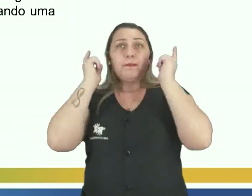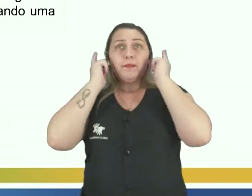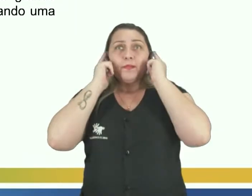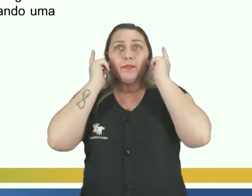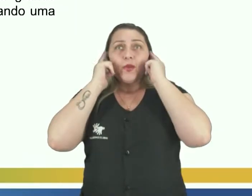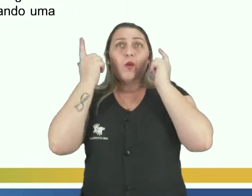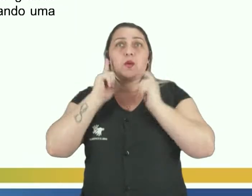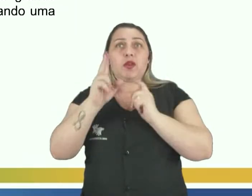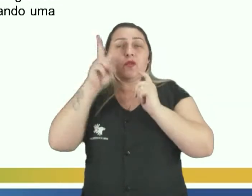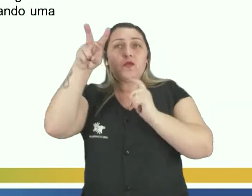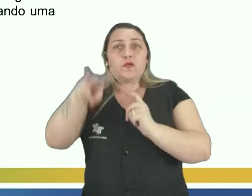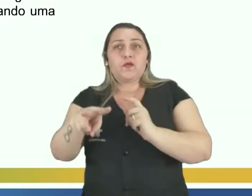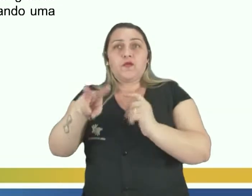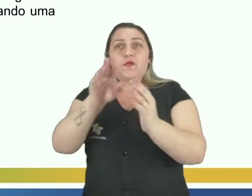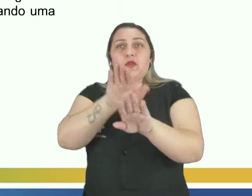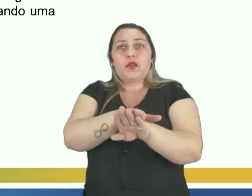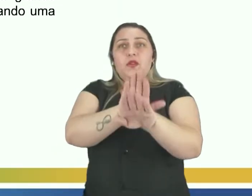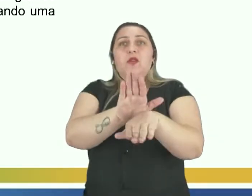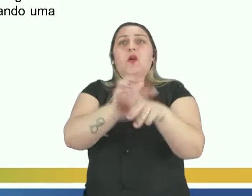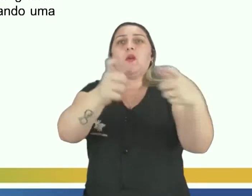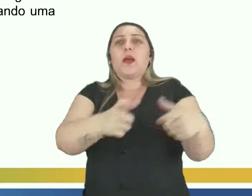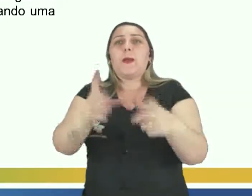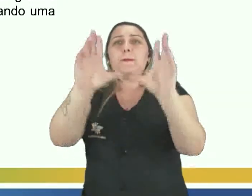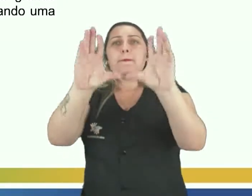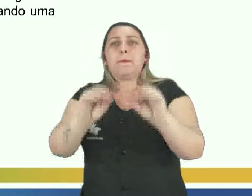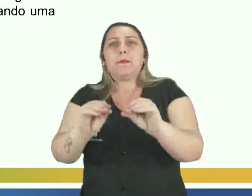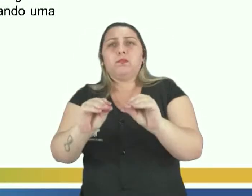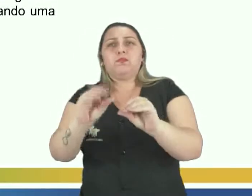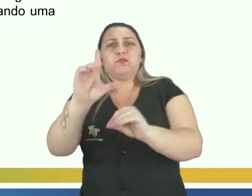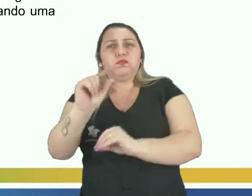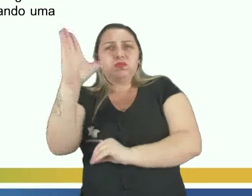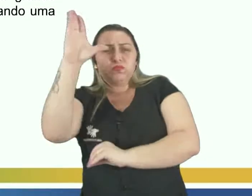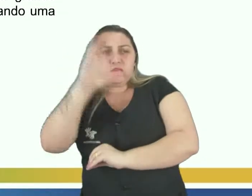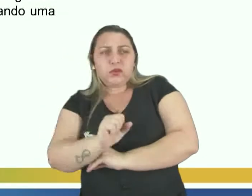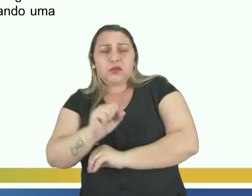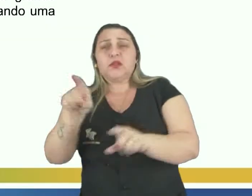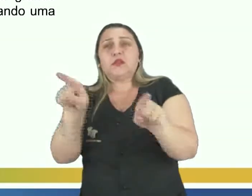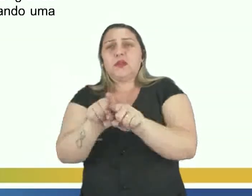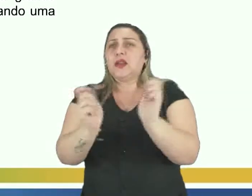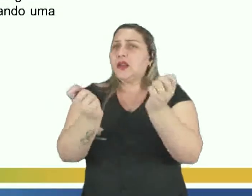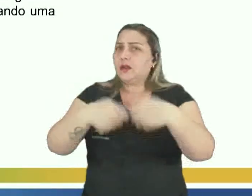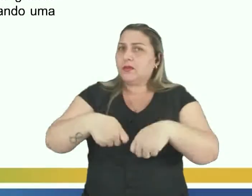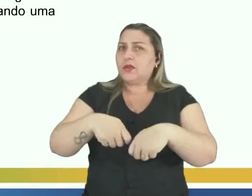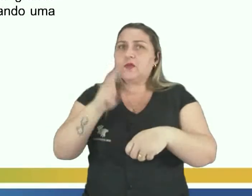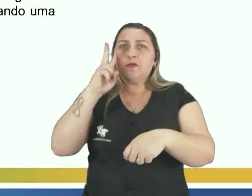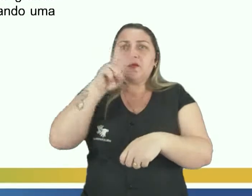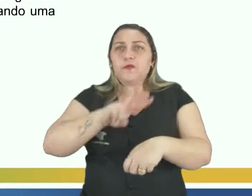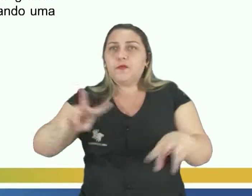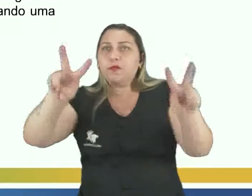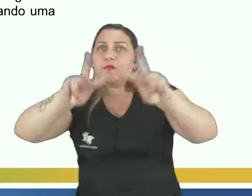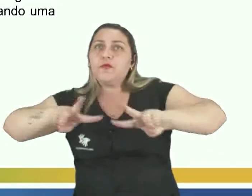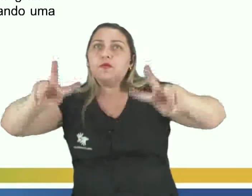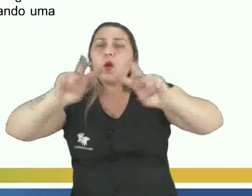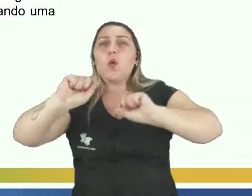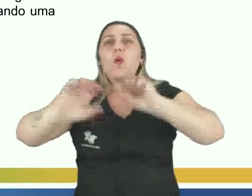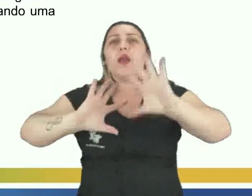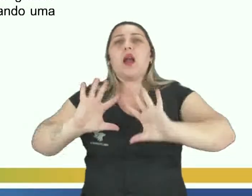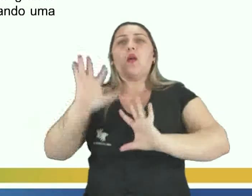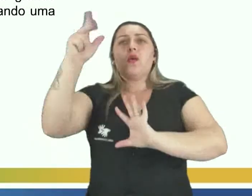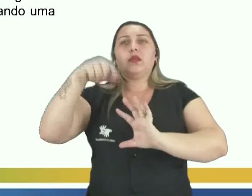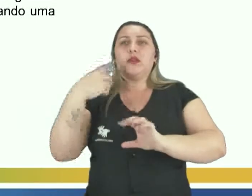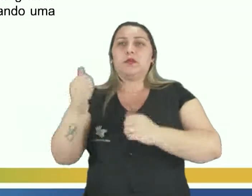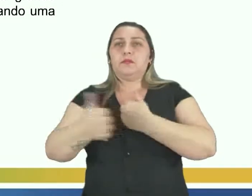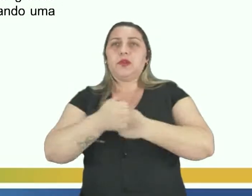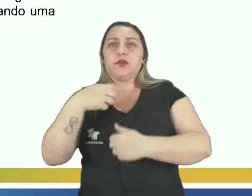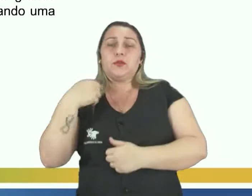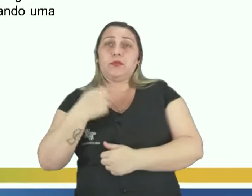audição. Consigo enxergar sombras em ambientes com pouca luz. Além disso, tenho capacidade de observar grande parte do que se passa à minha